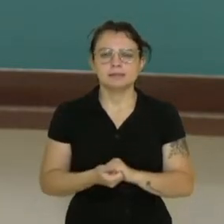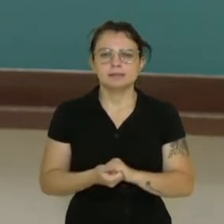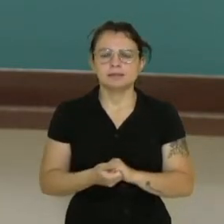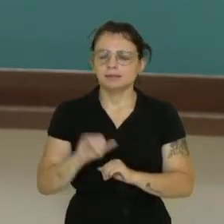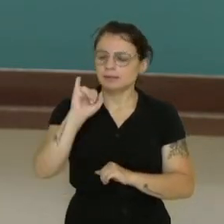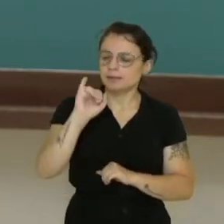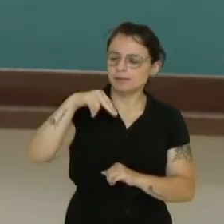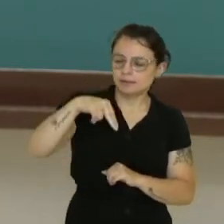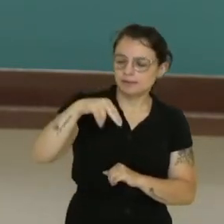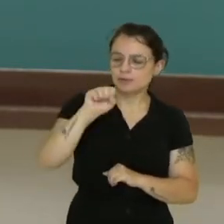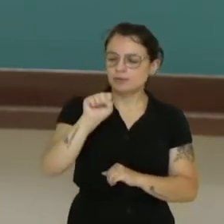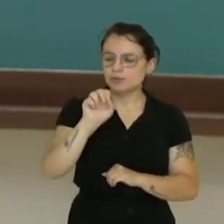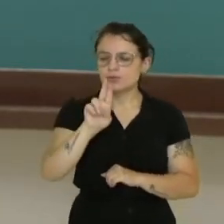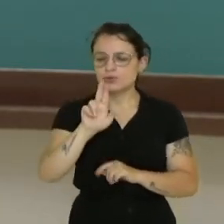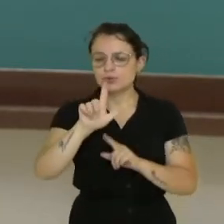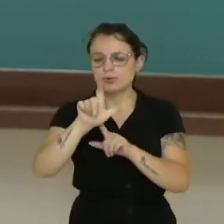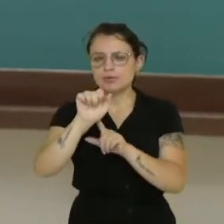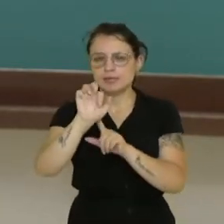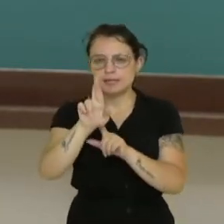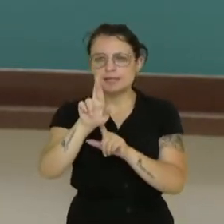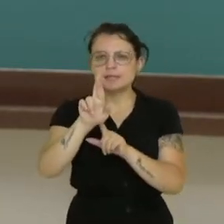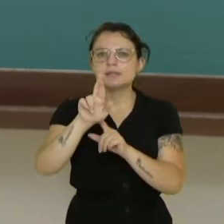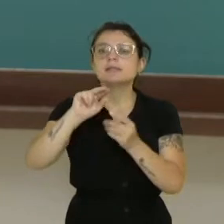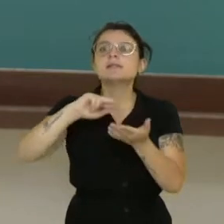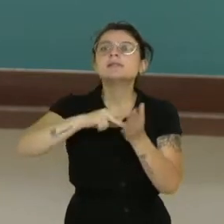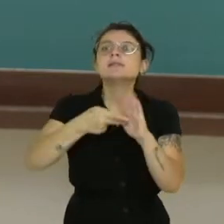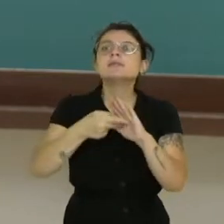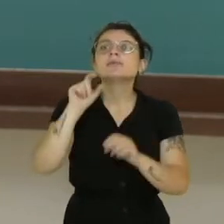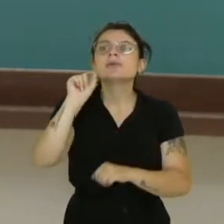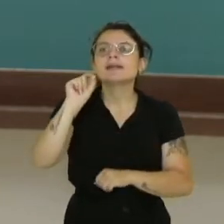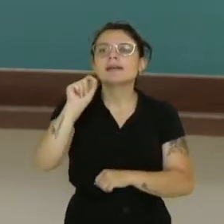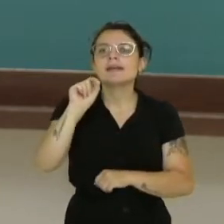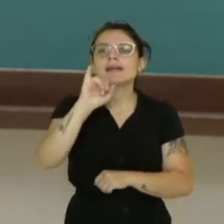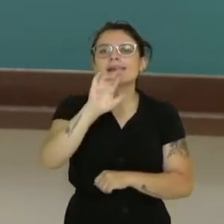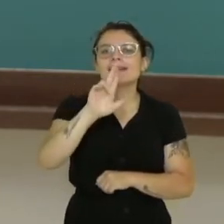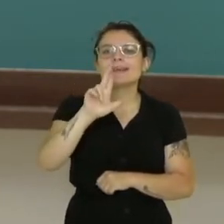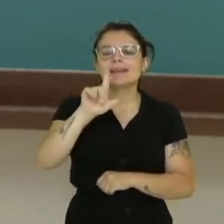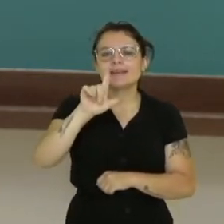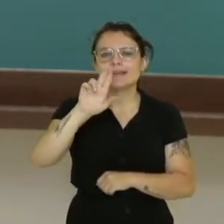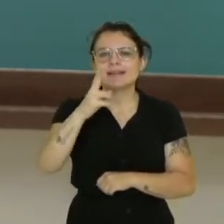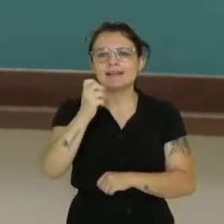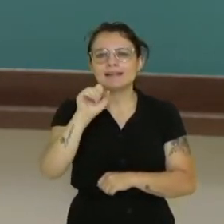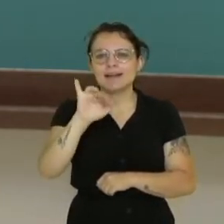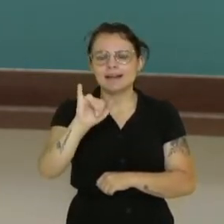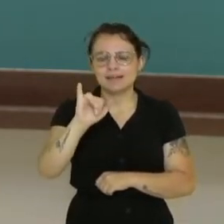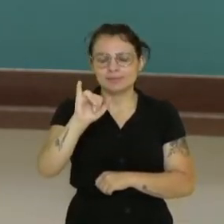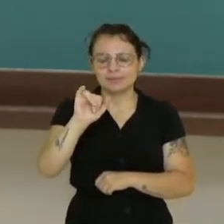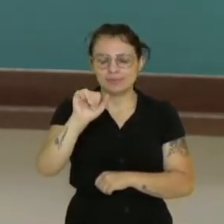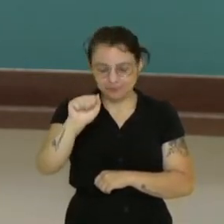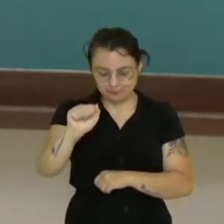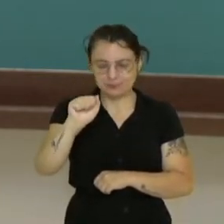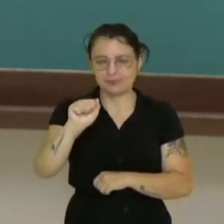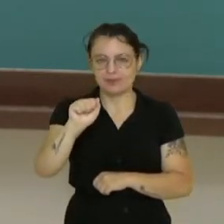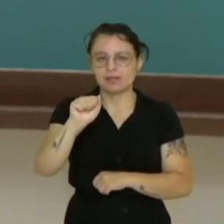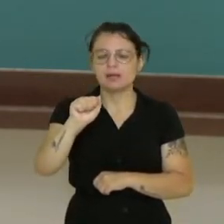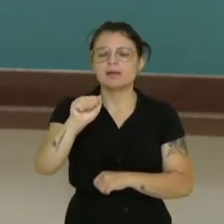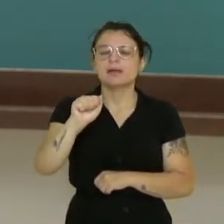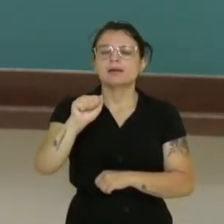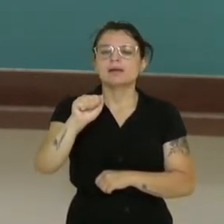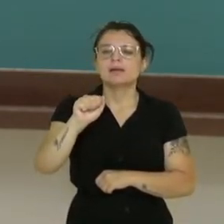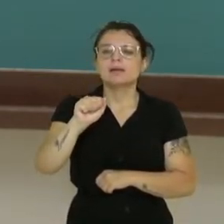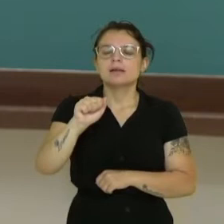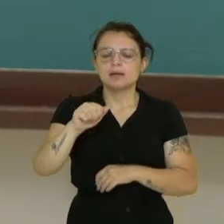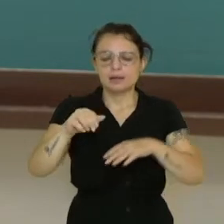insular vem de ilha, que eu havia esquecido de falar antes. Então, América Central insular é a América Central composta